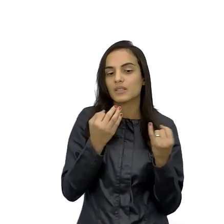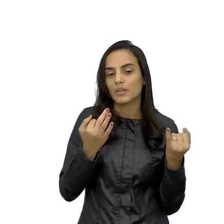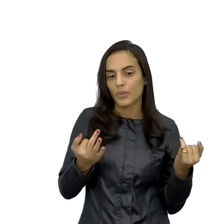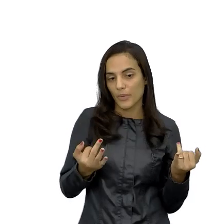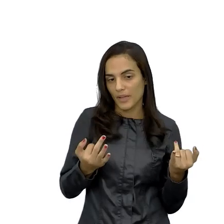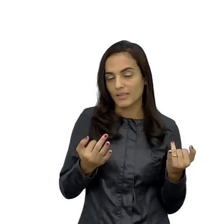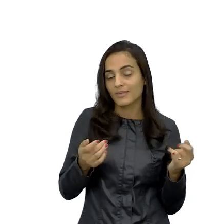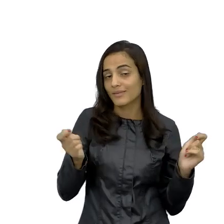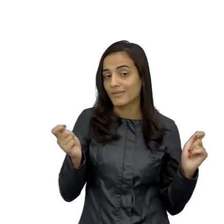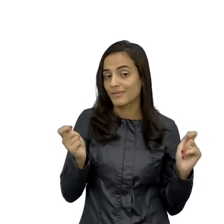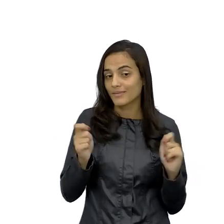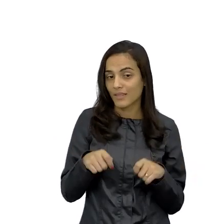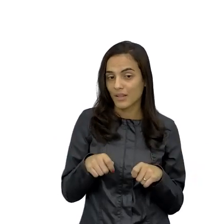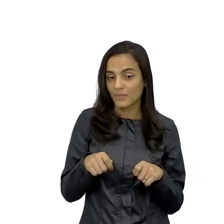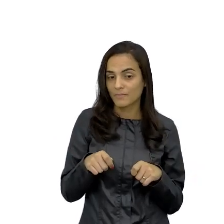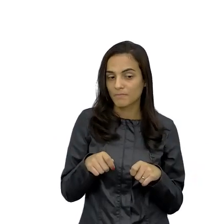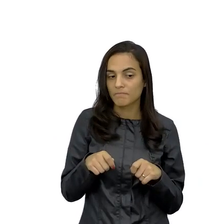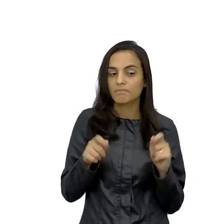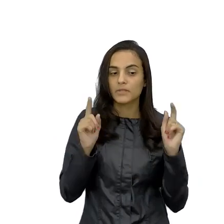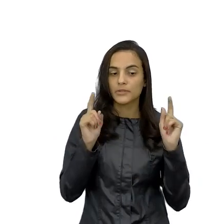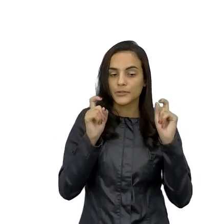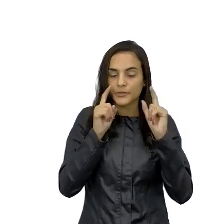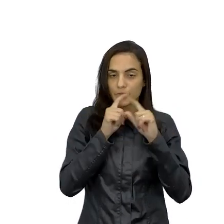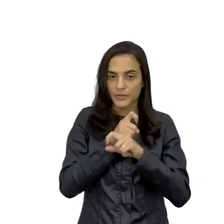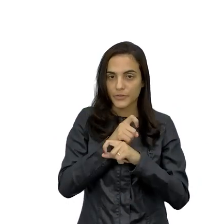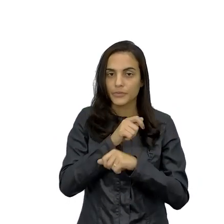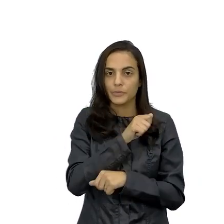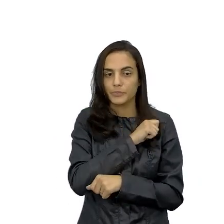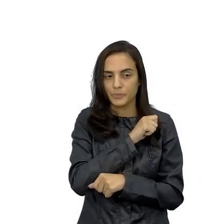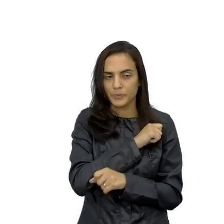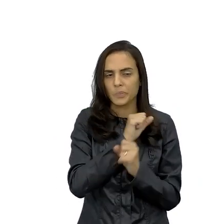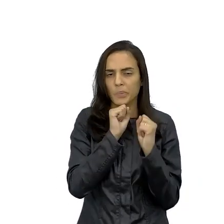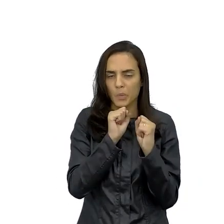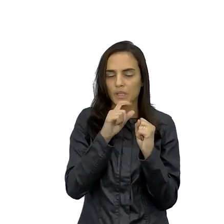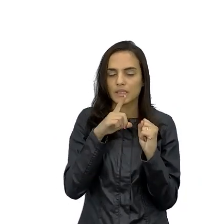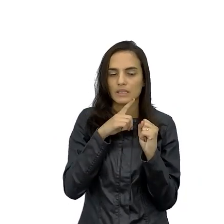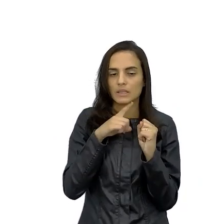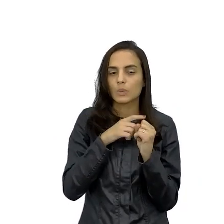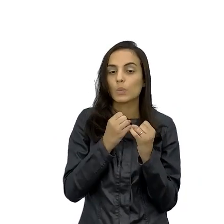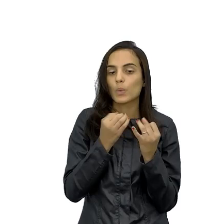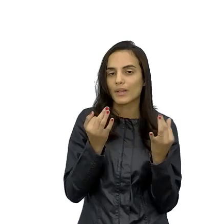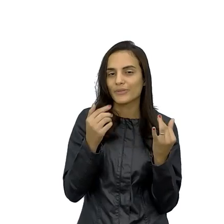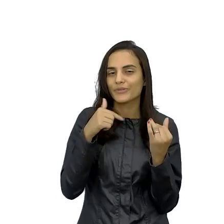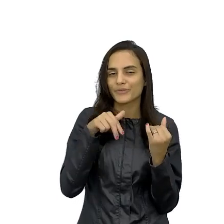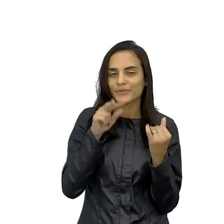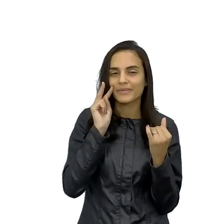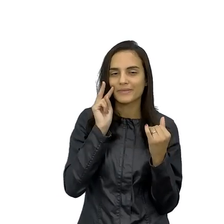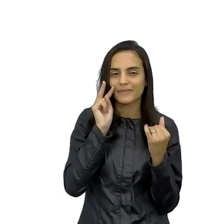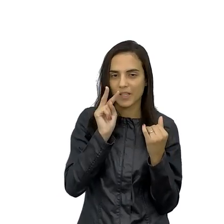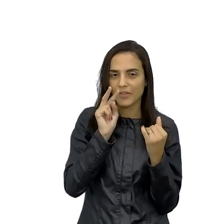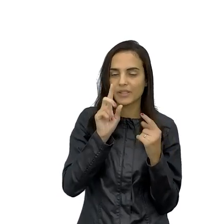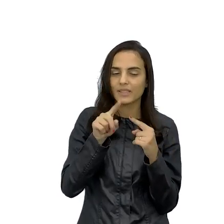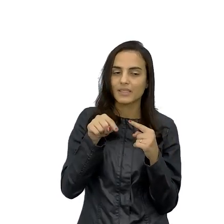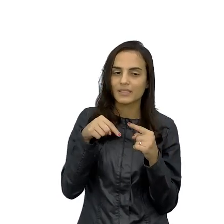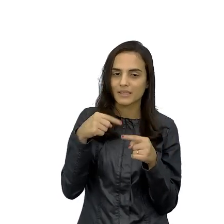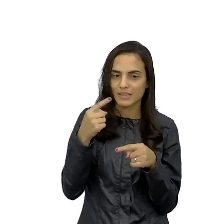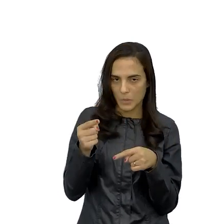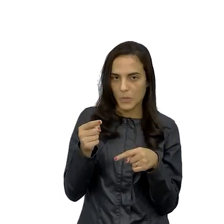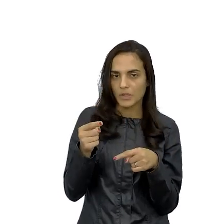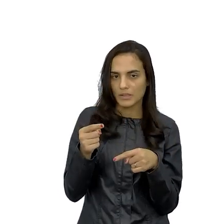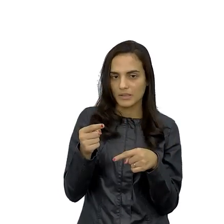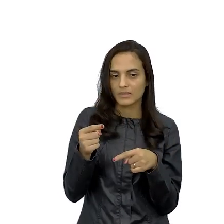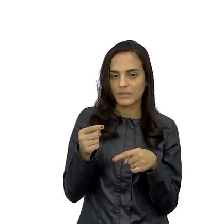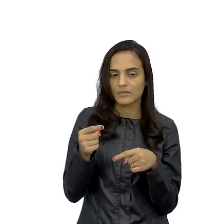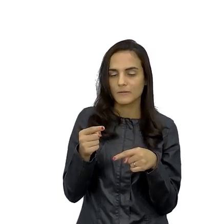as possíveis, né, dificuldades que esses alunos possam ter. E a gente vai ver isso depois, em seguida,